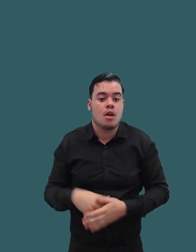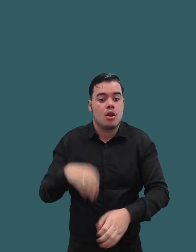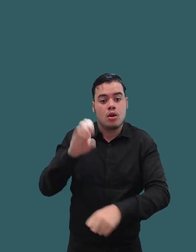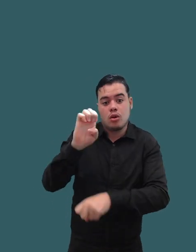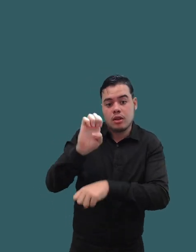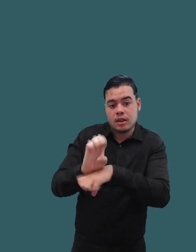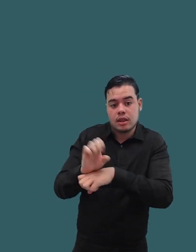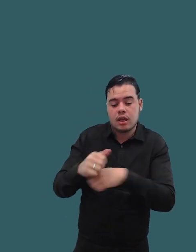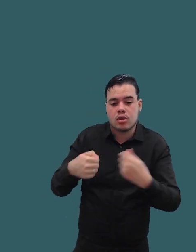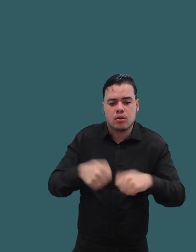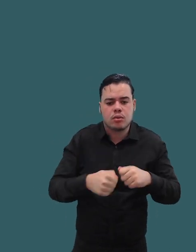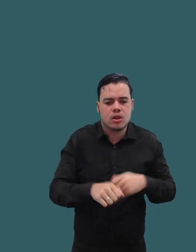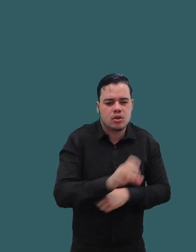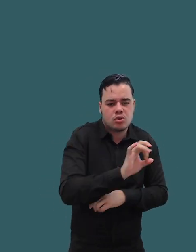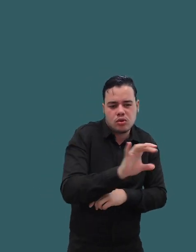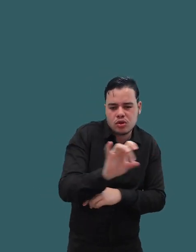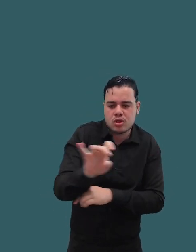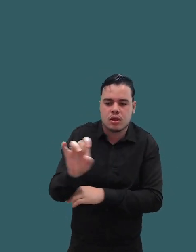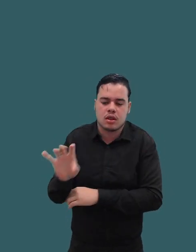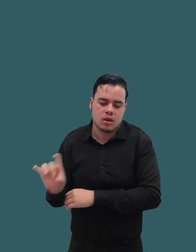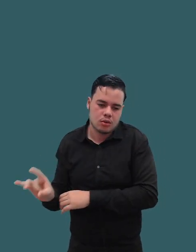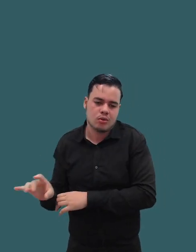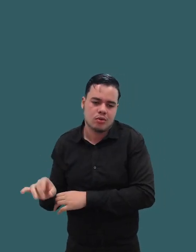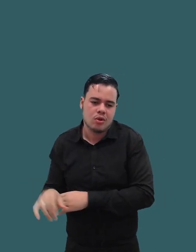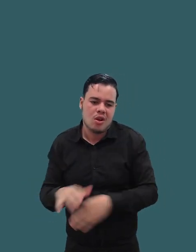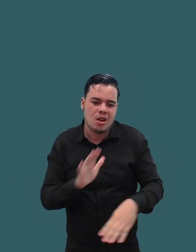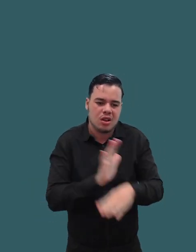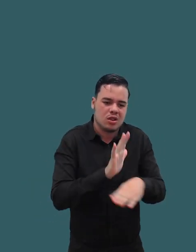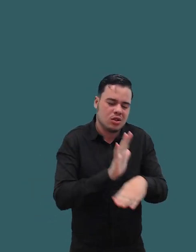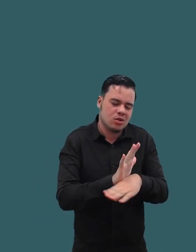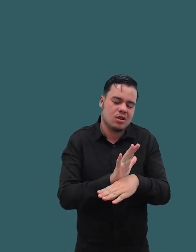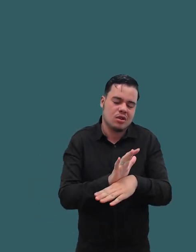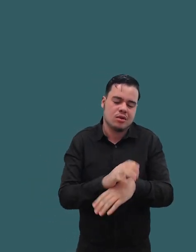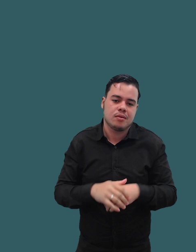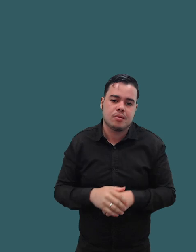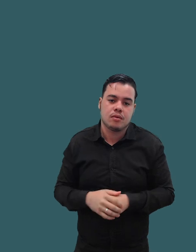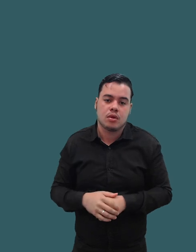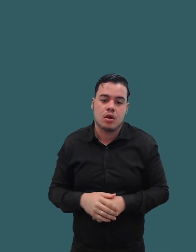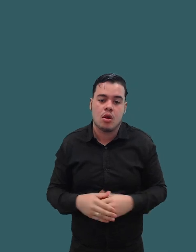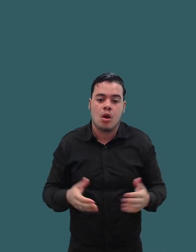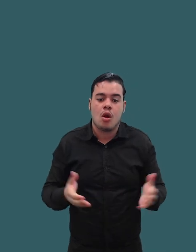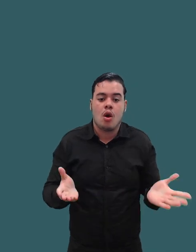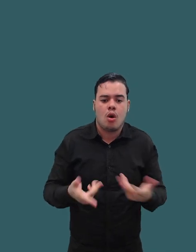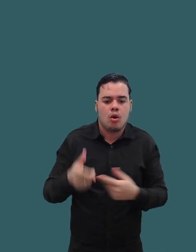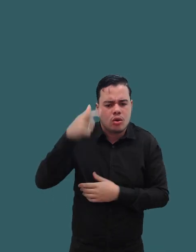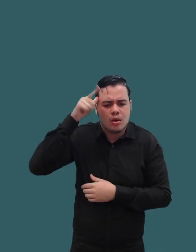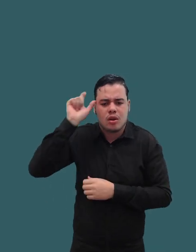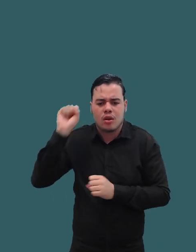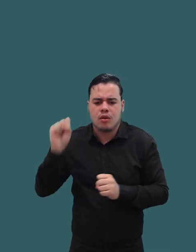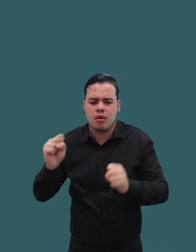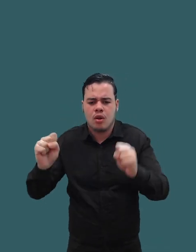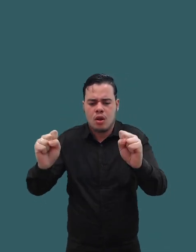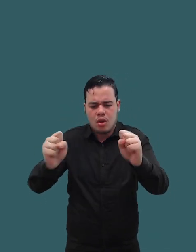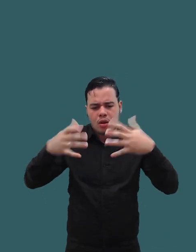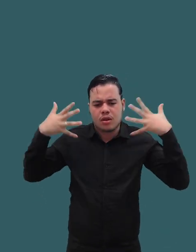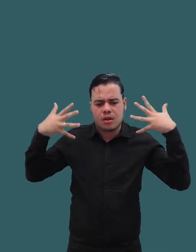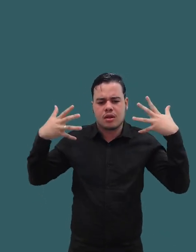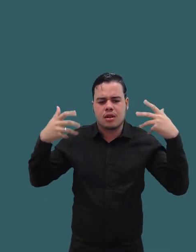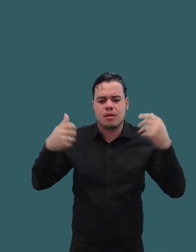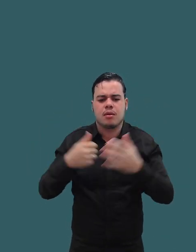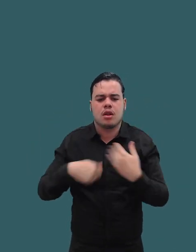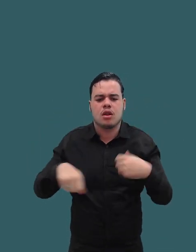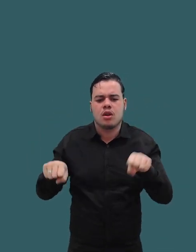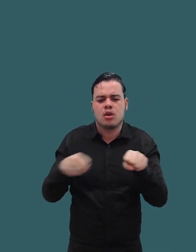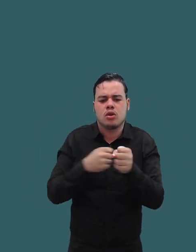servidores. Então, a gente fez uma plenária no dia de ontem, pactuamos com o nosso conselho